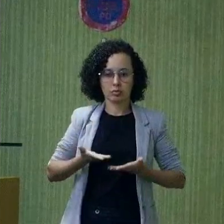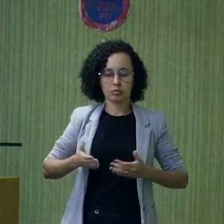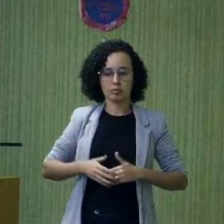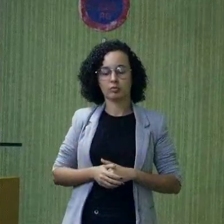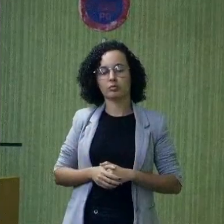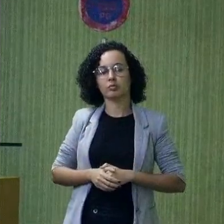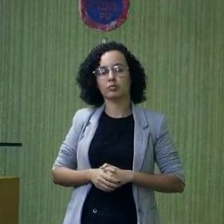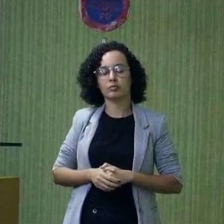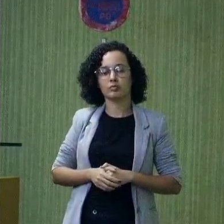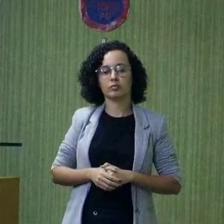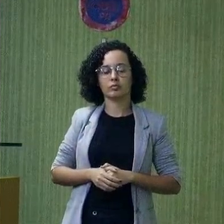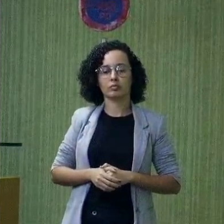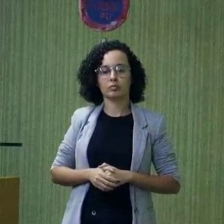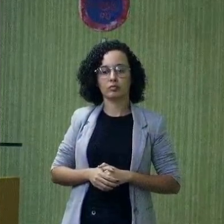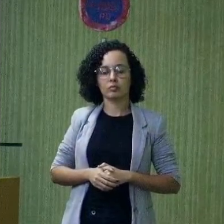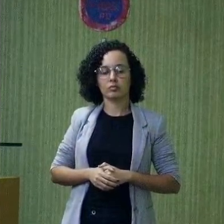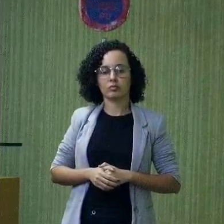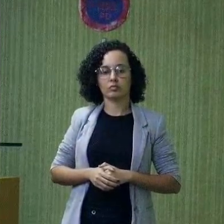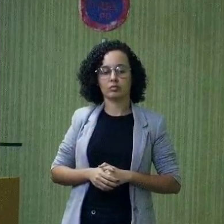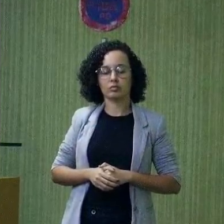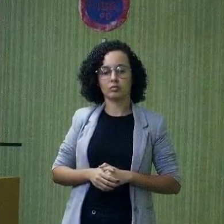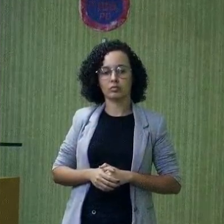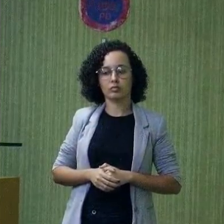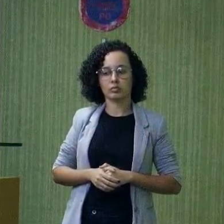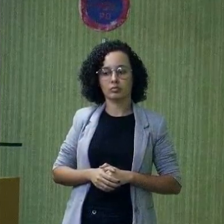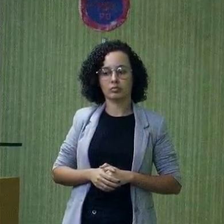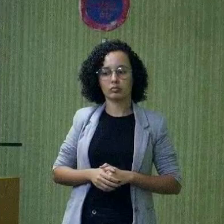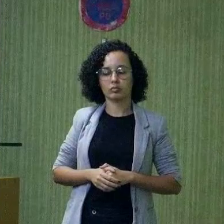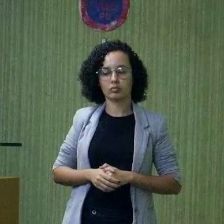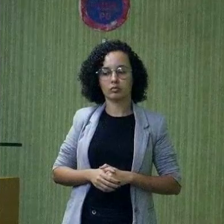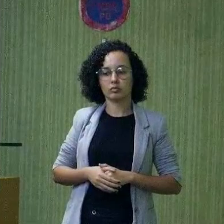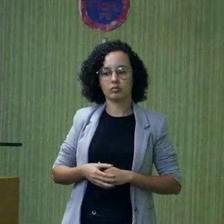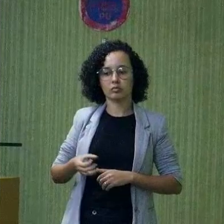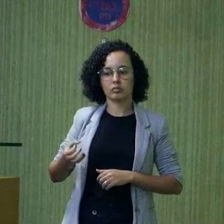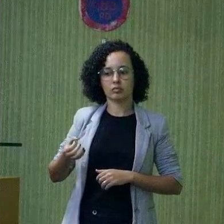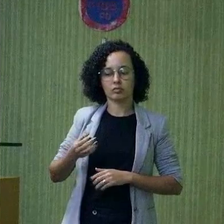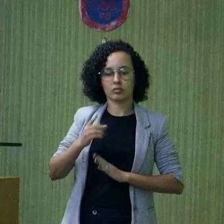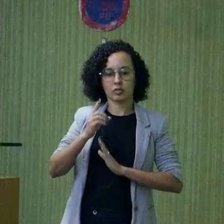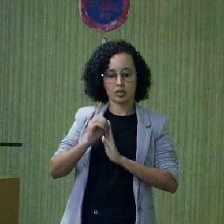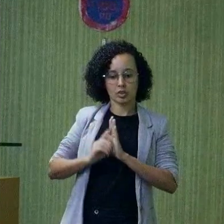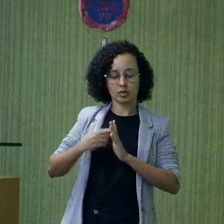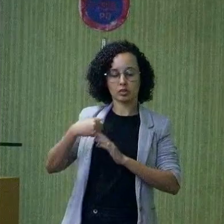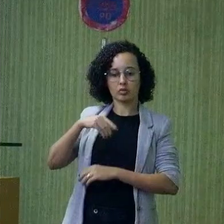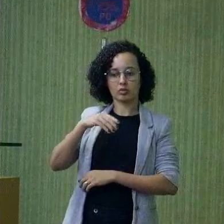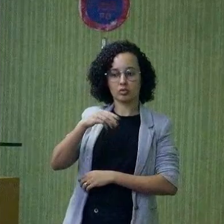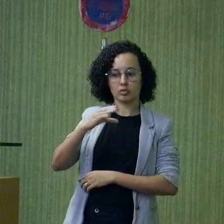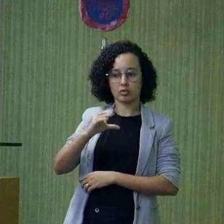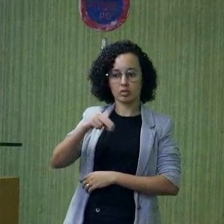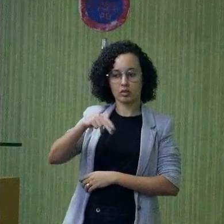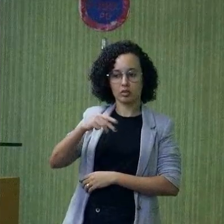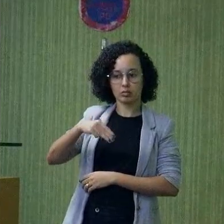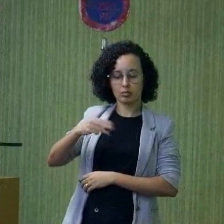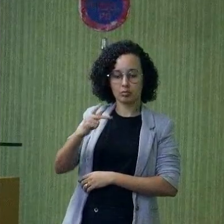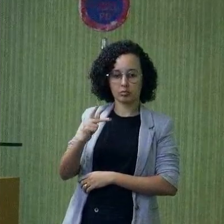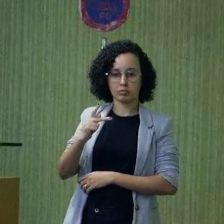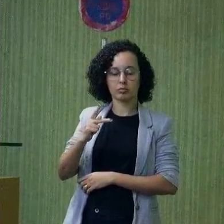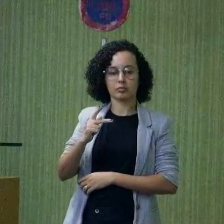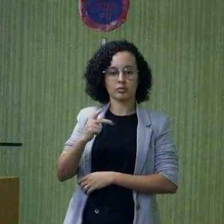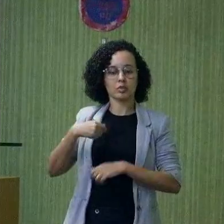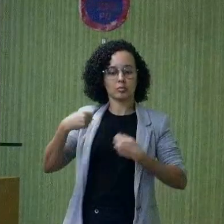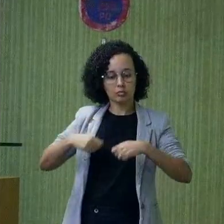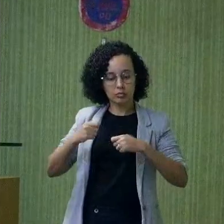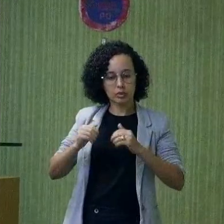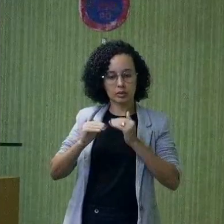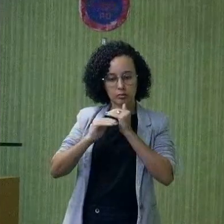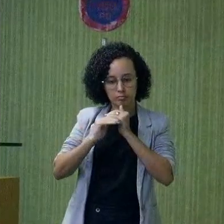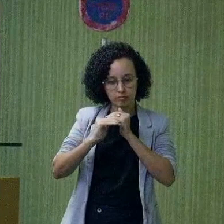tá procurando cada seguindo isso né à luz das diretrizes do cnmp esse plano de atuação da nossa promotoria a gente precisa alinhar